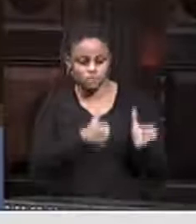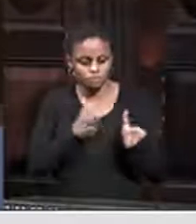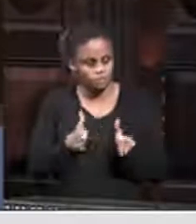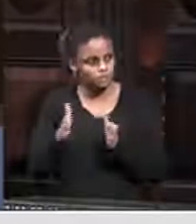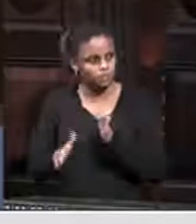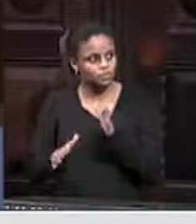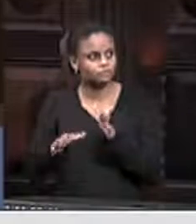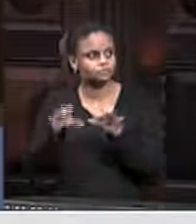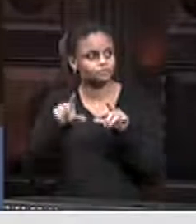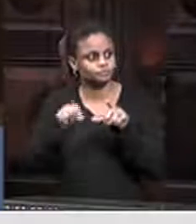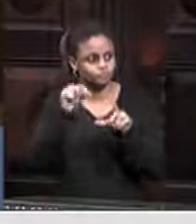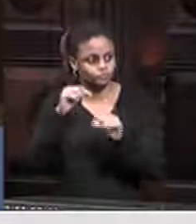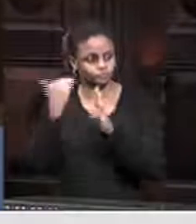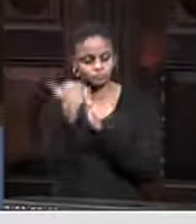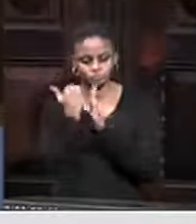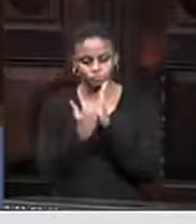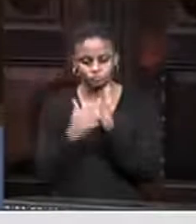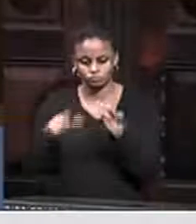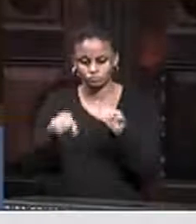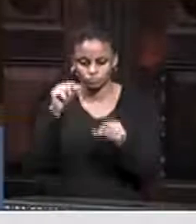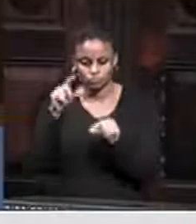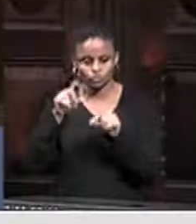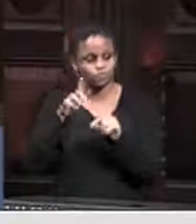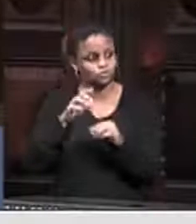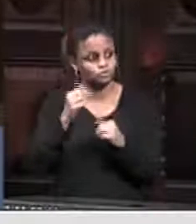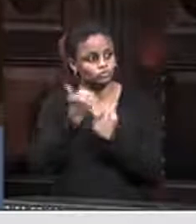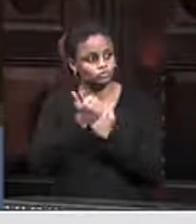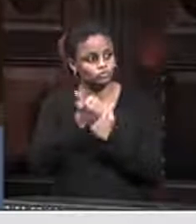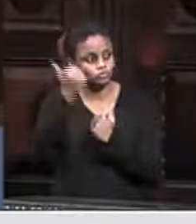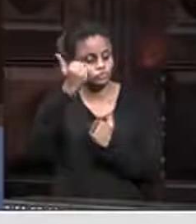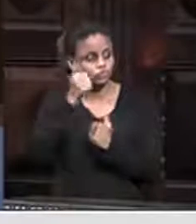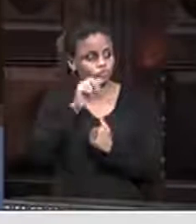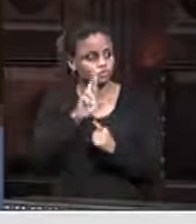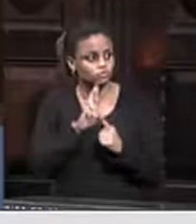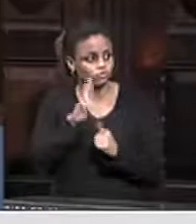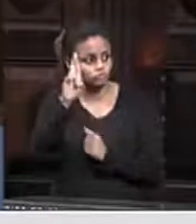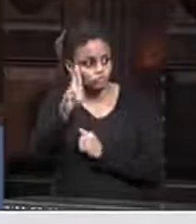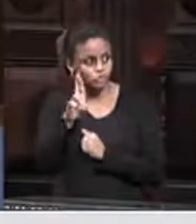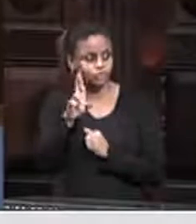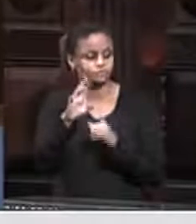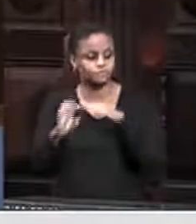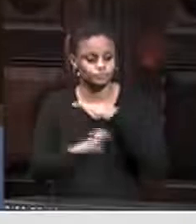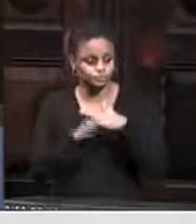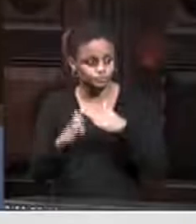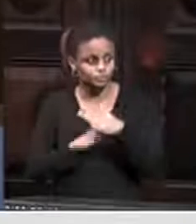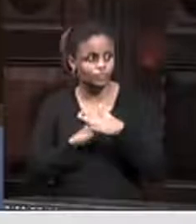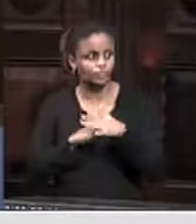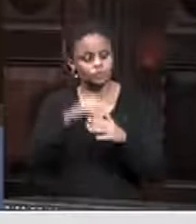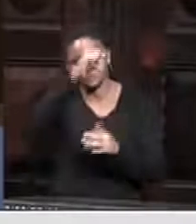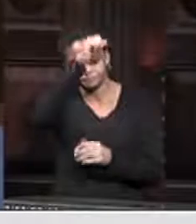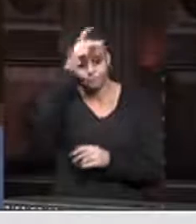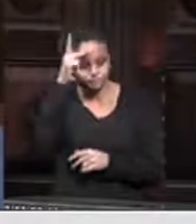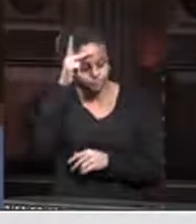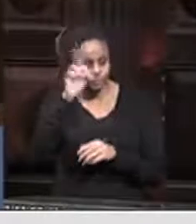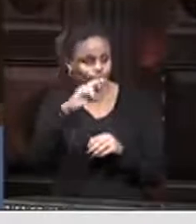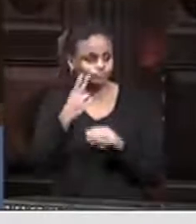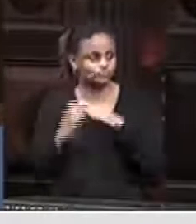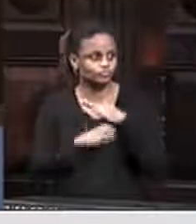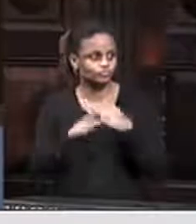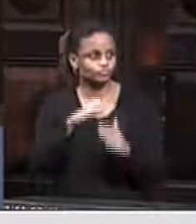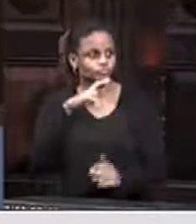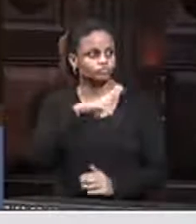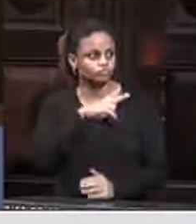a escolha de dirigentes, sejam de empresas estatais, sejam de fundações e autarquias, é do